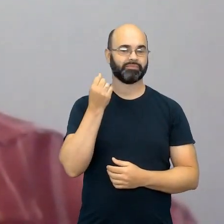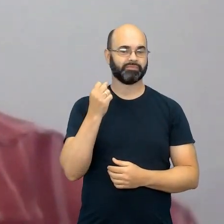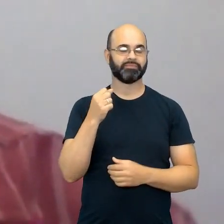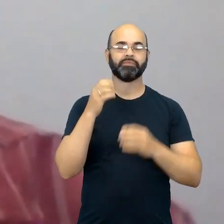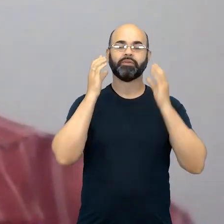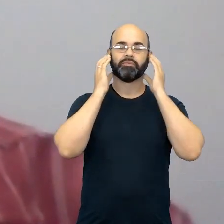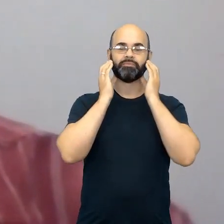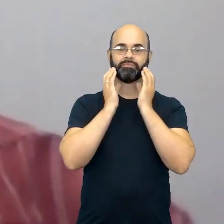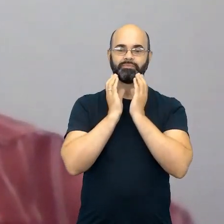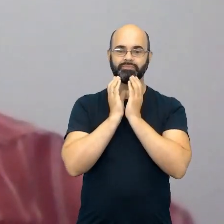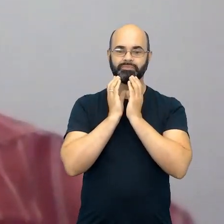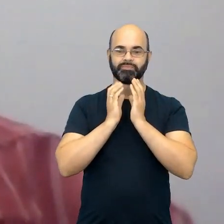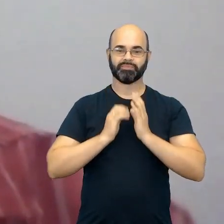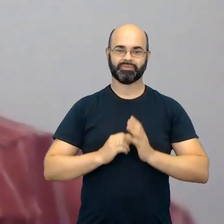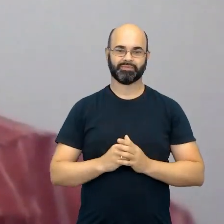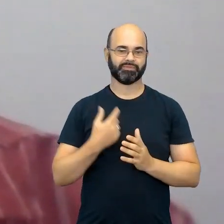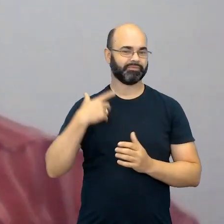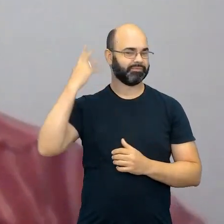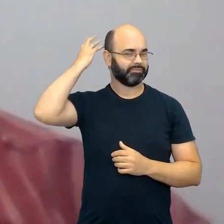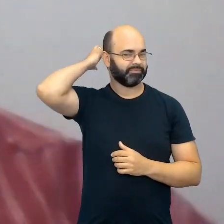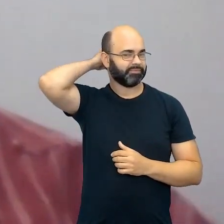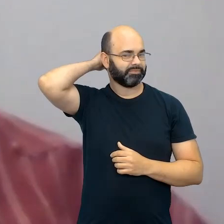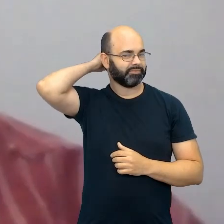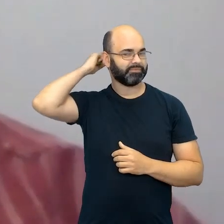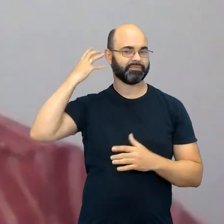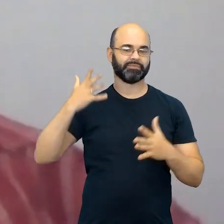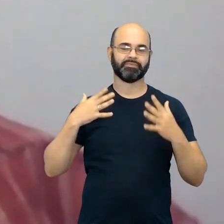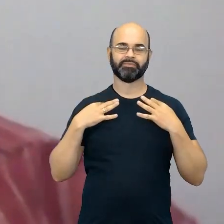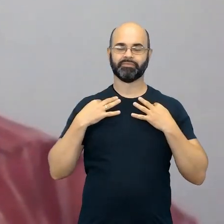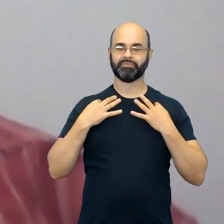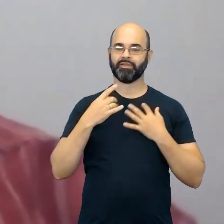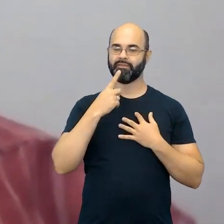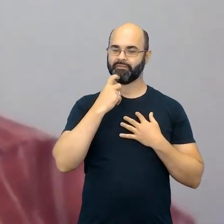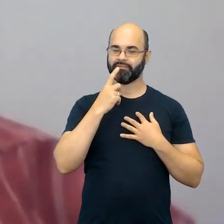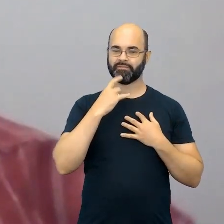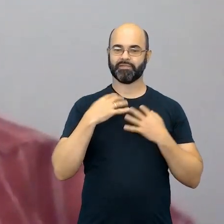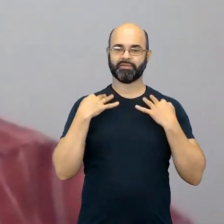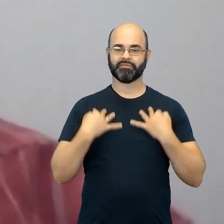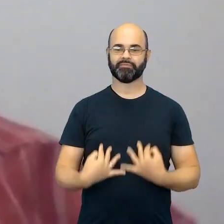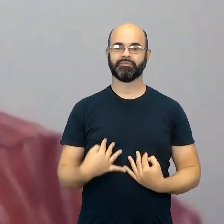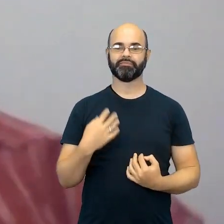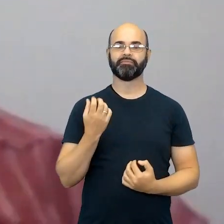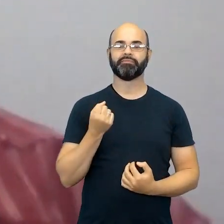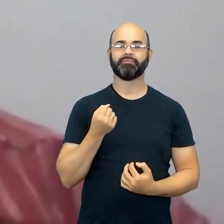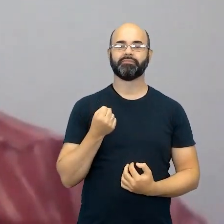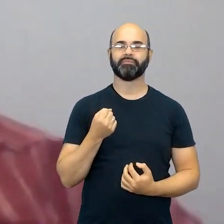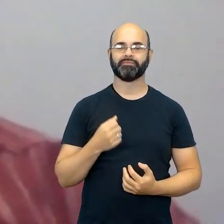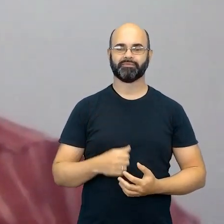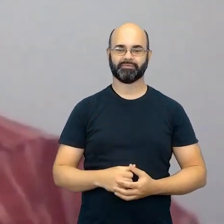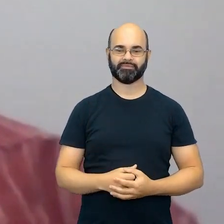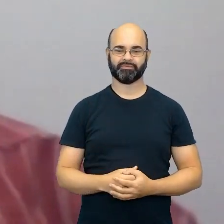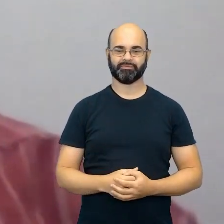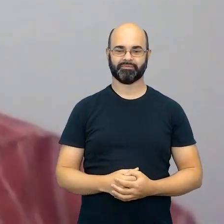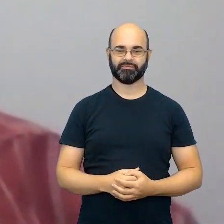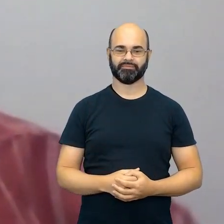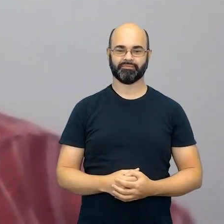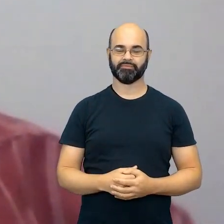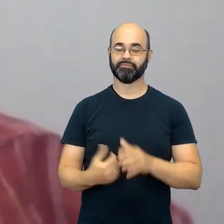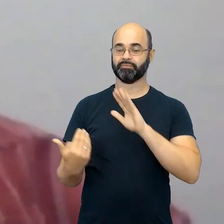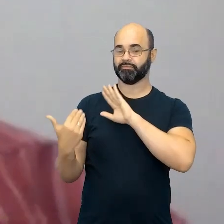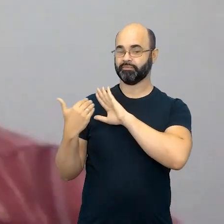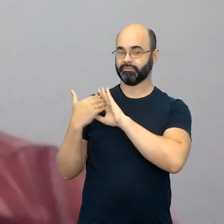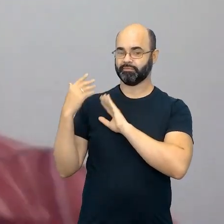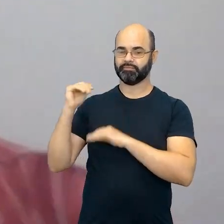barba, cabelo comprido, amarrado, estou vestindo uma camisa vermelha com listas brancas e ao meu fundo há uma parede